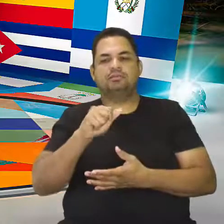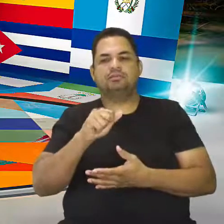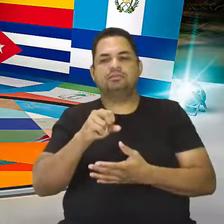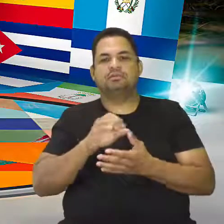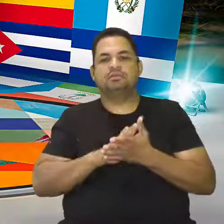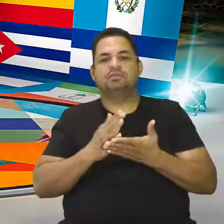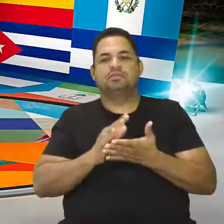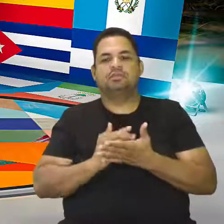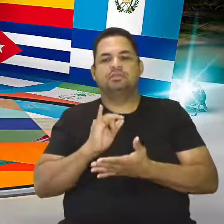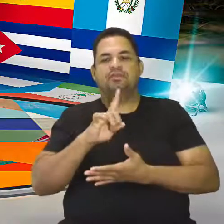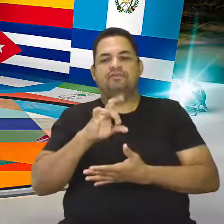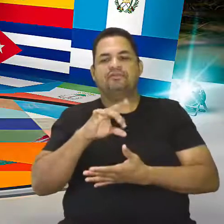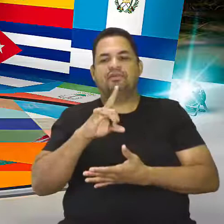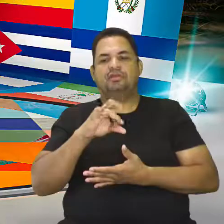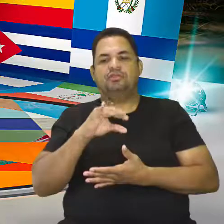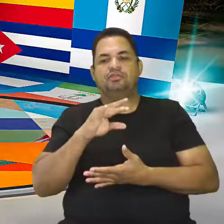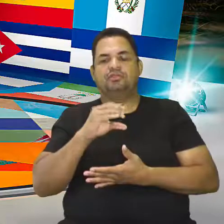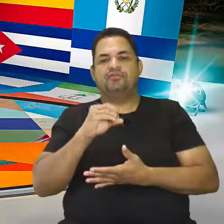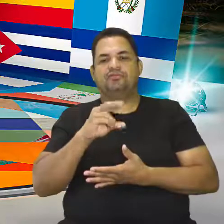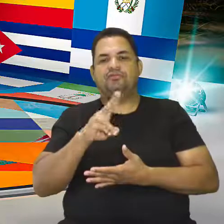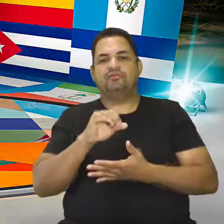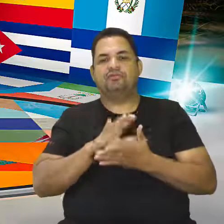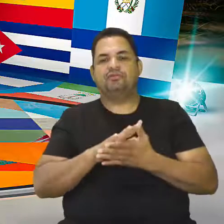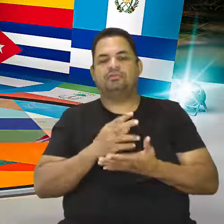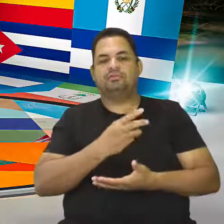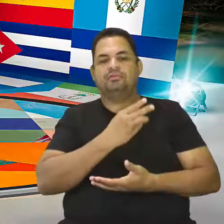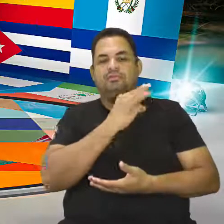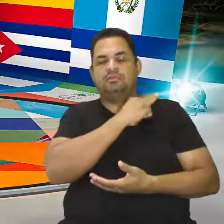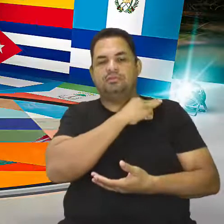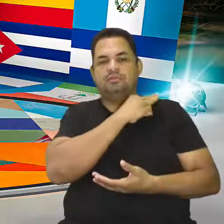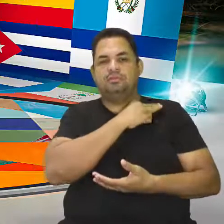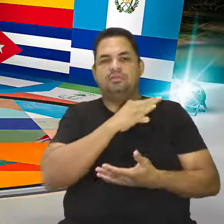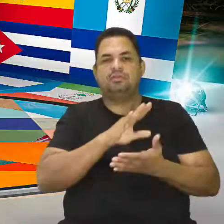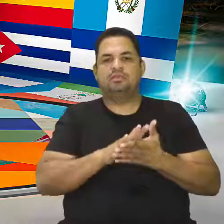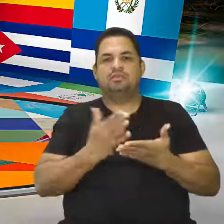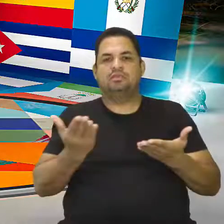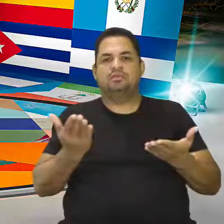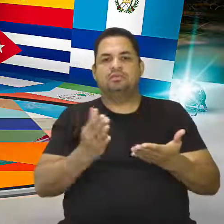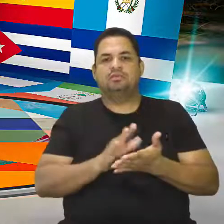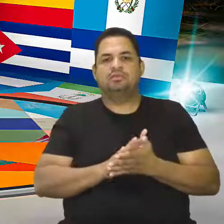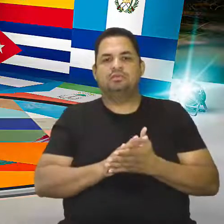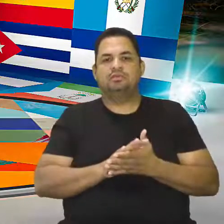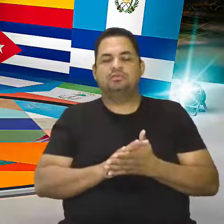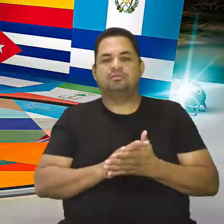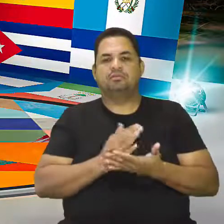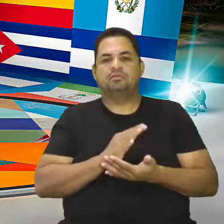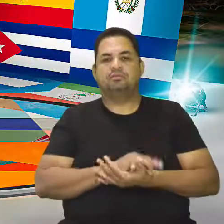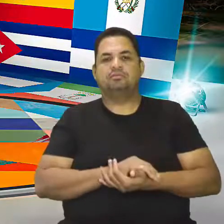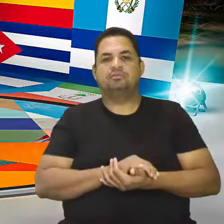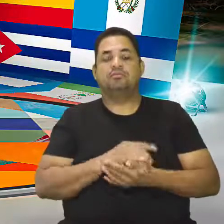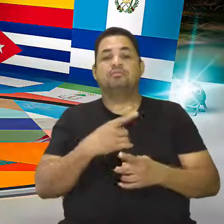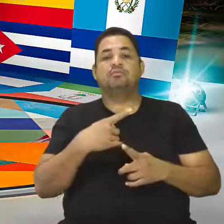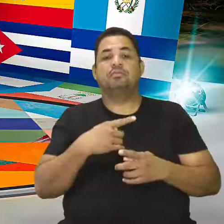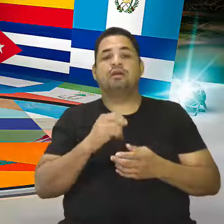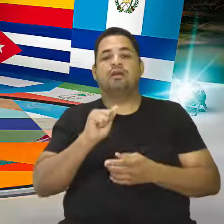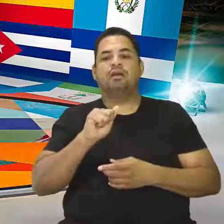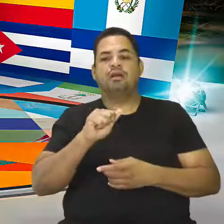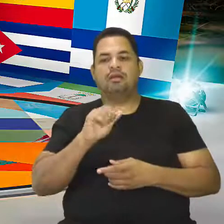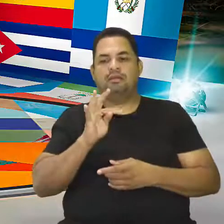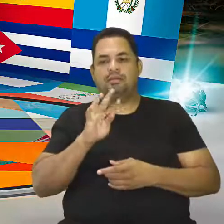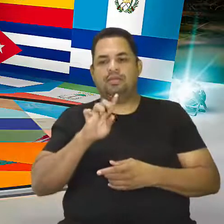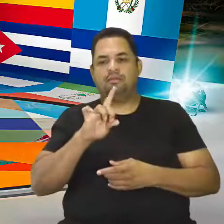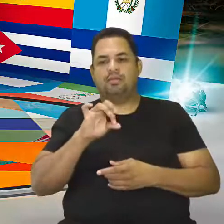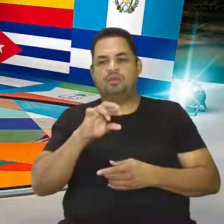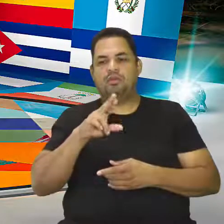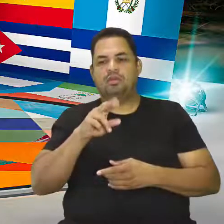como o infinitivo, o gerúndio terceiro ano, ele é atemporal. Por que, professora Aila,